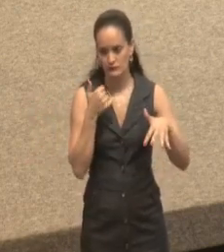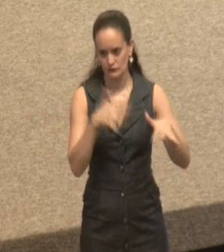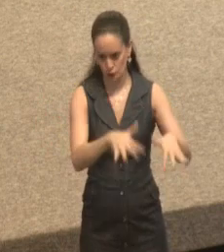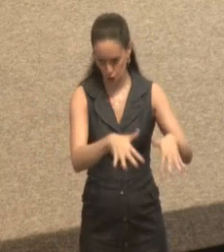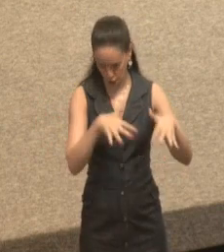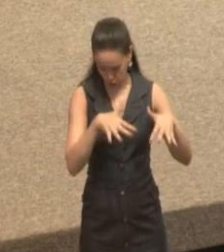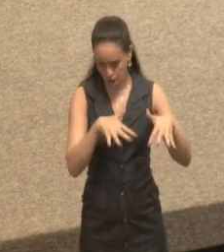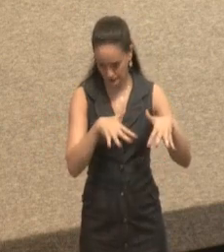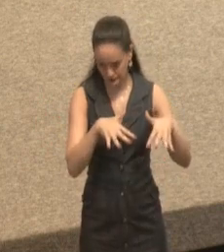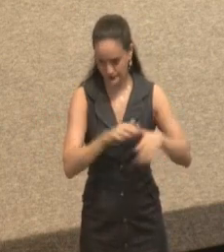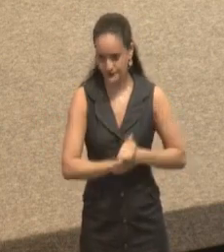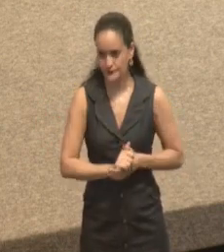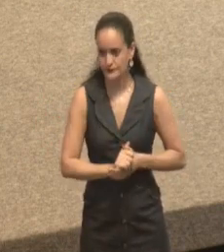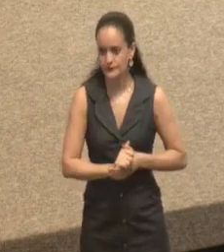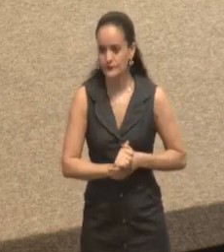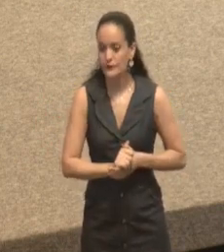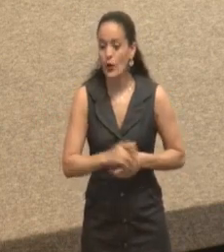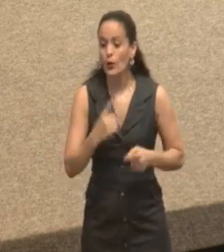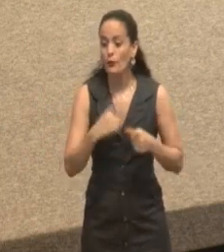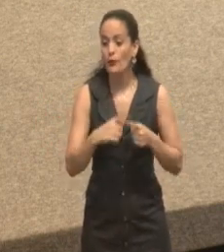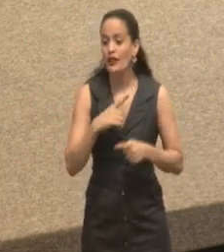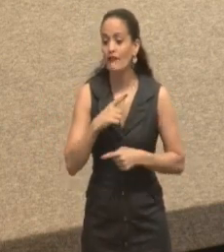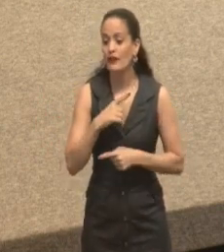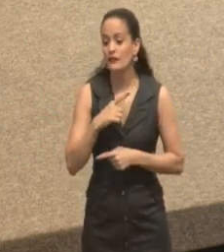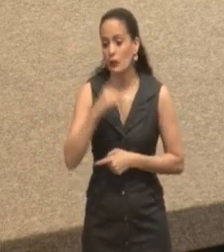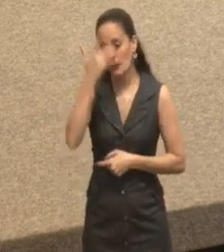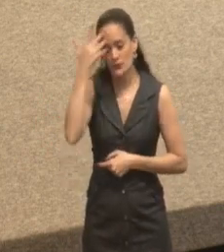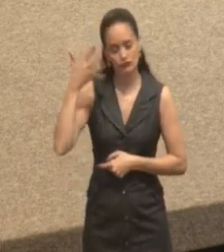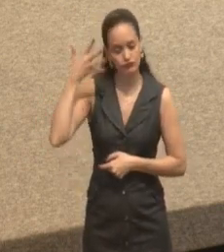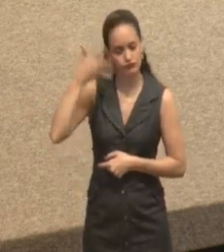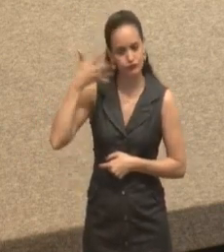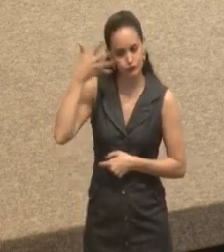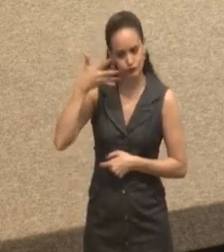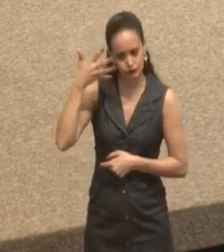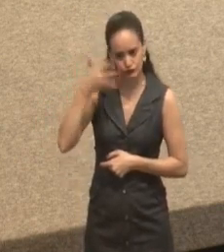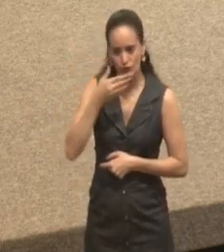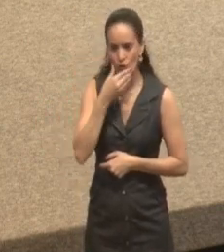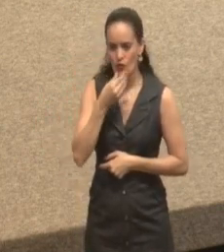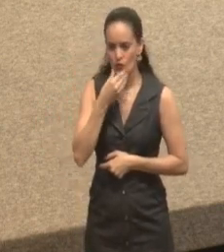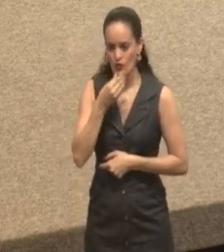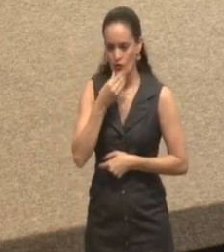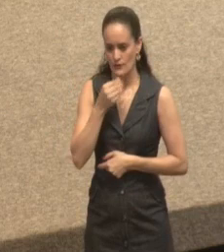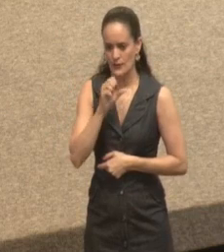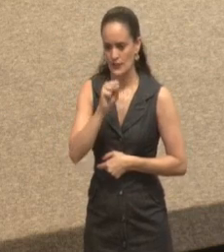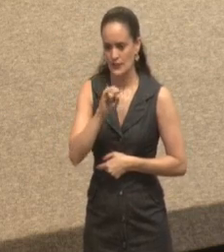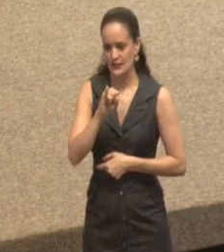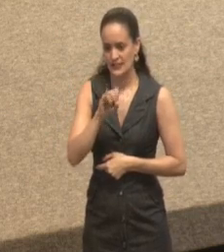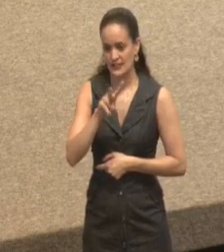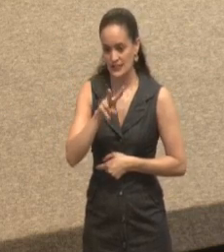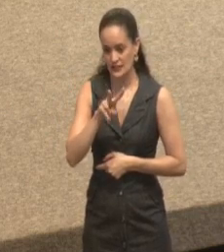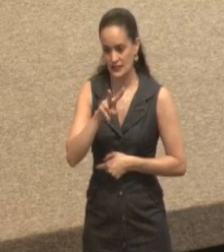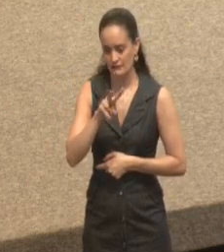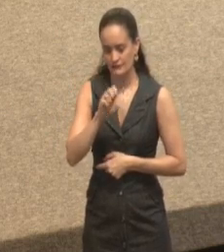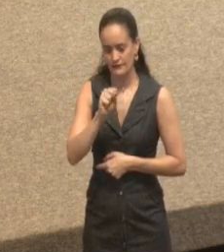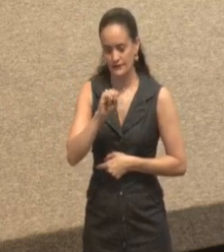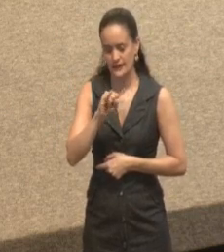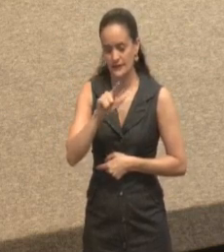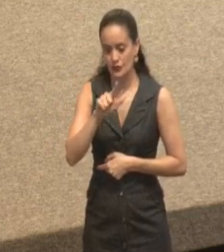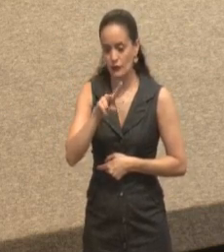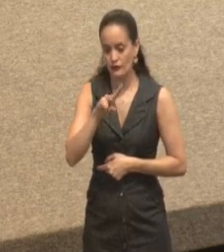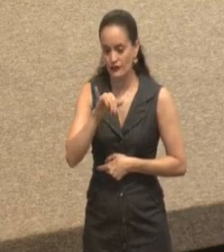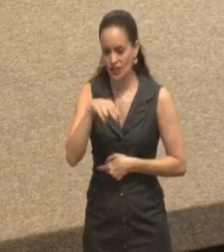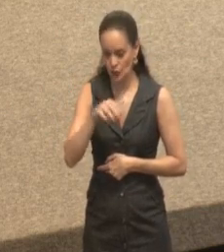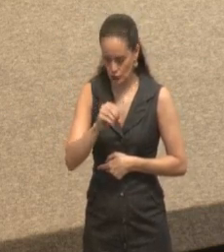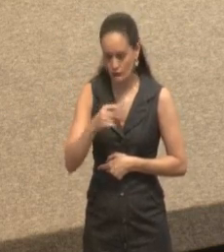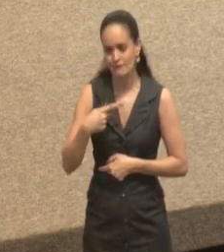Vasconcelos, onde teremos um convidado especial, o senhor Silvino Neto, que terá uma mensagem, pastor